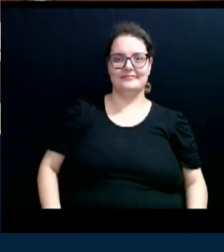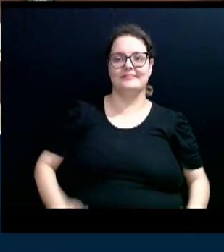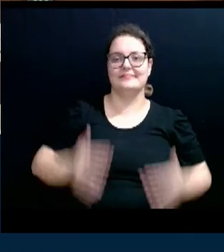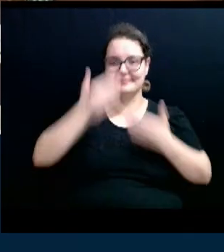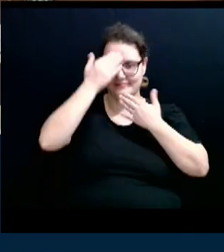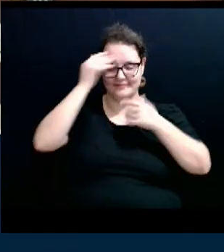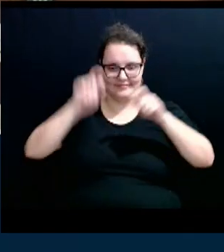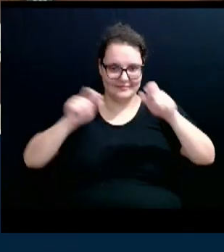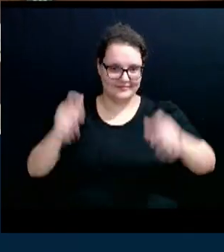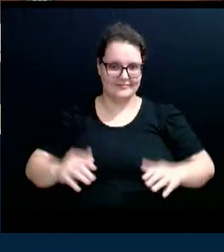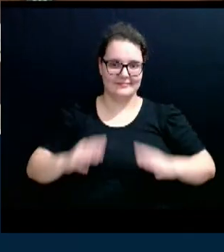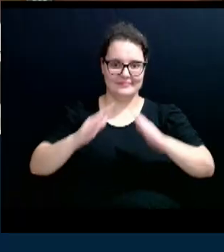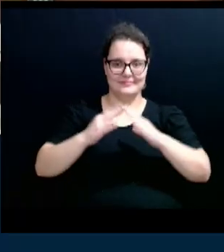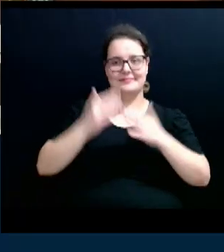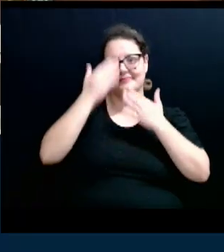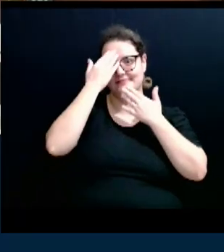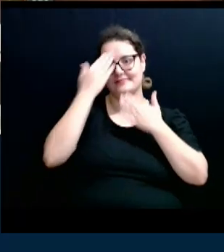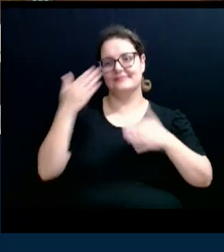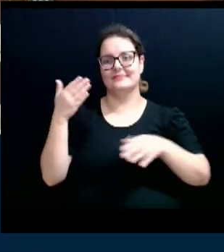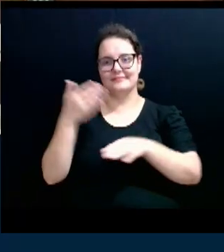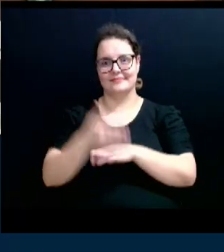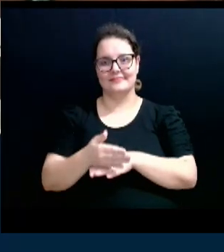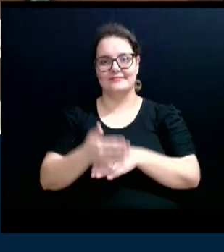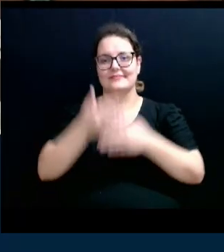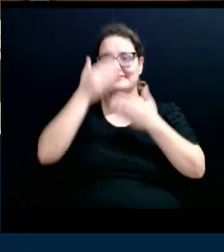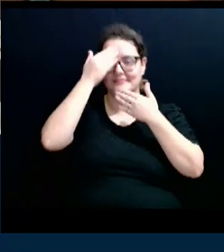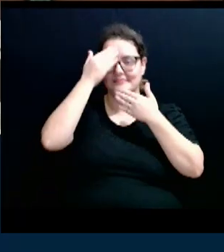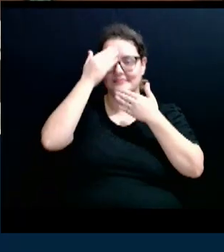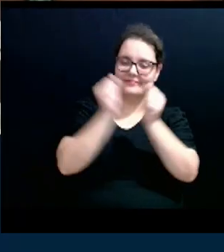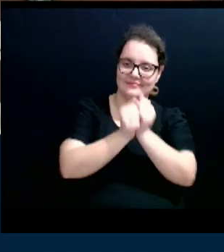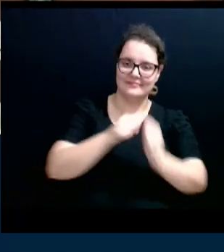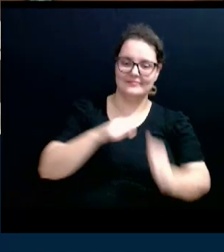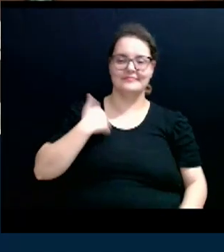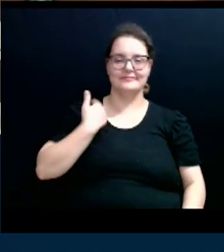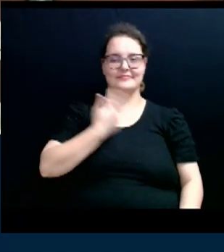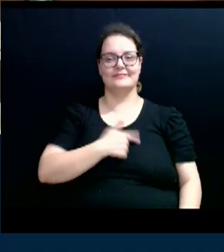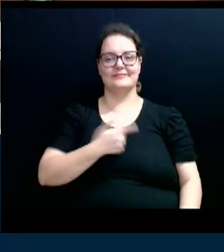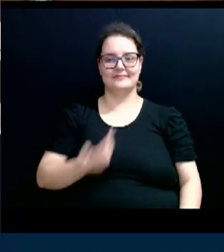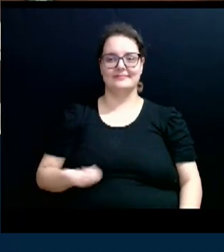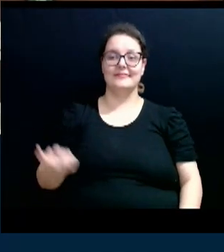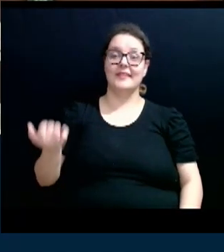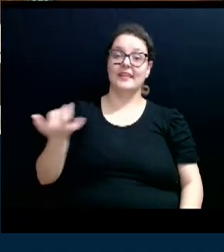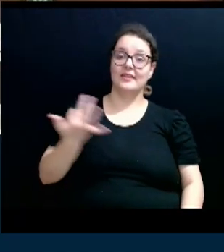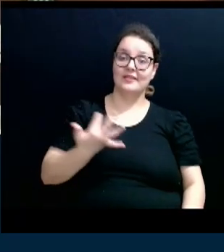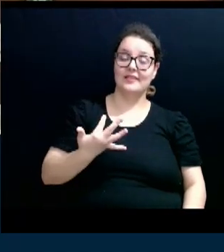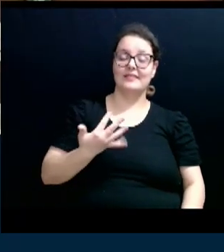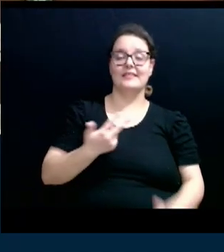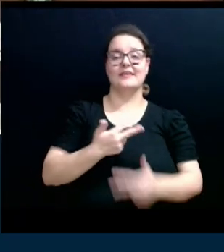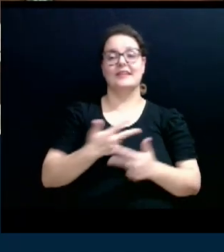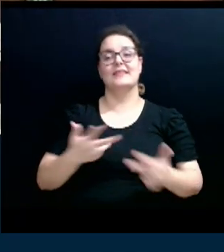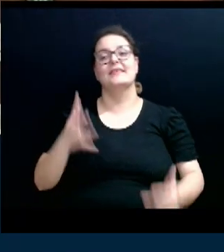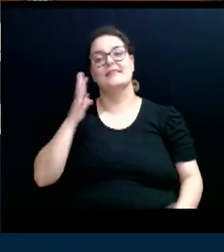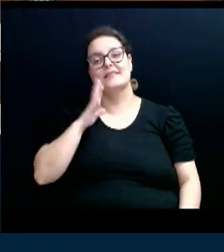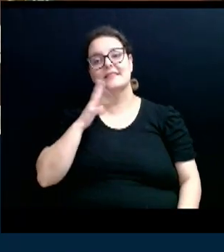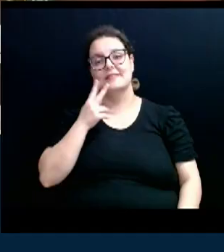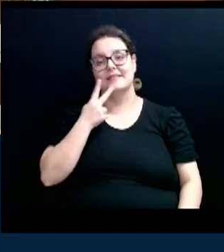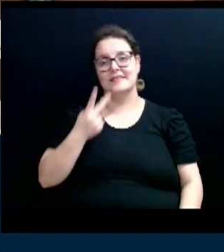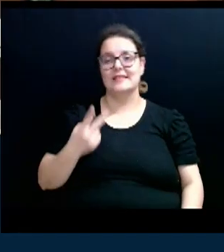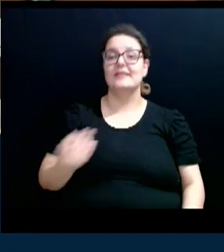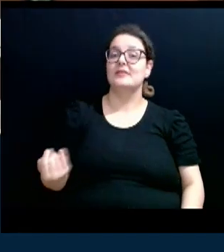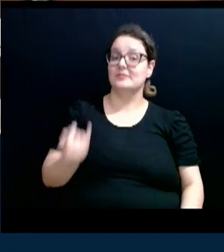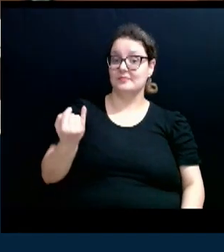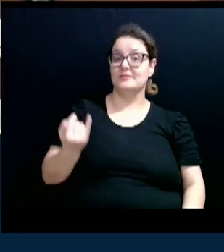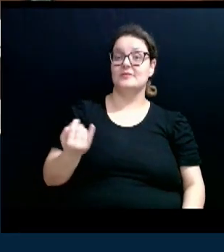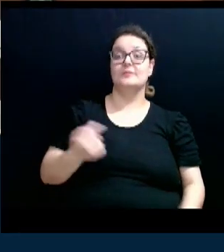pela participação, obrigada por estar conosco, né? E quanta coisa gostosa nós falamos hoje. É importante, sim, a tecnologia nos ajuda